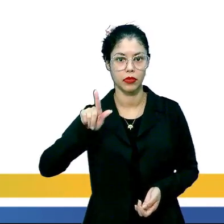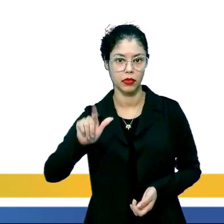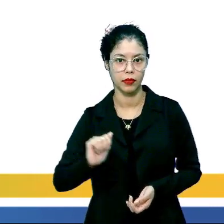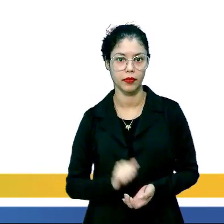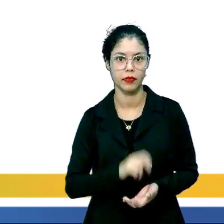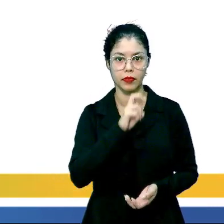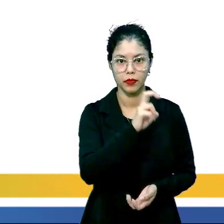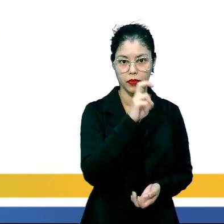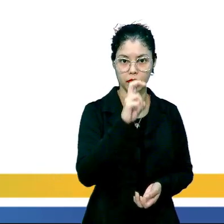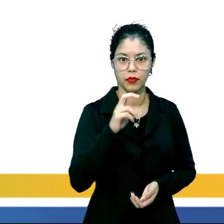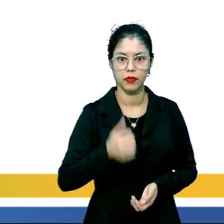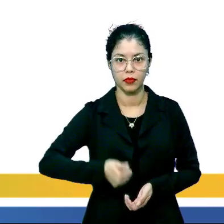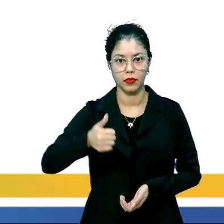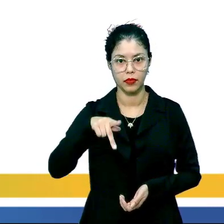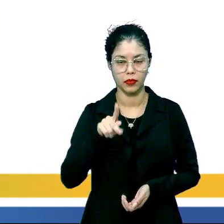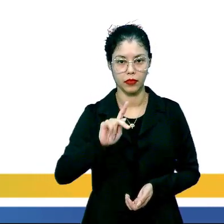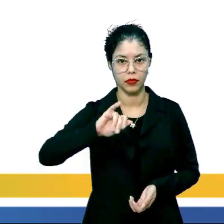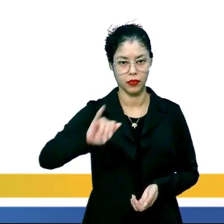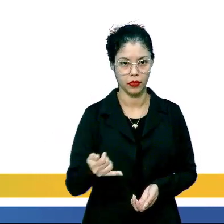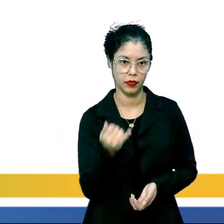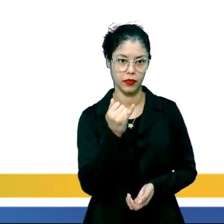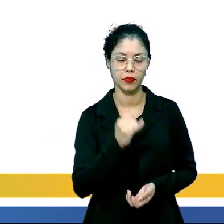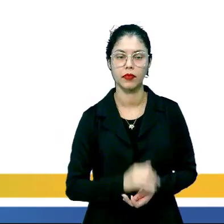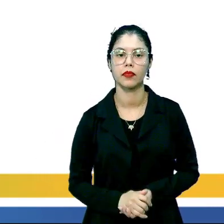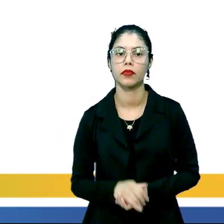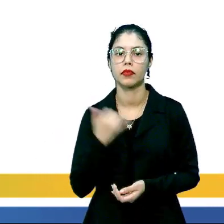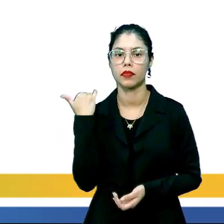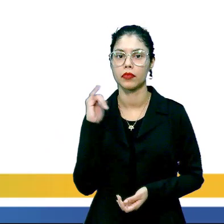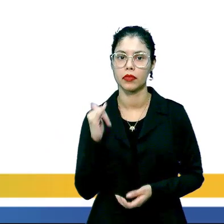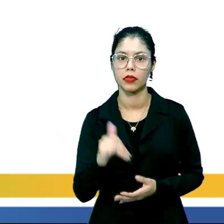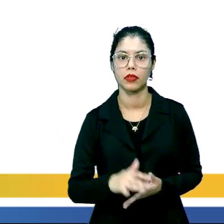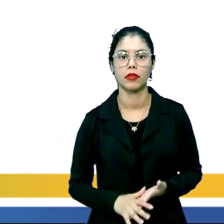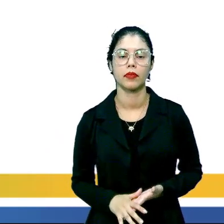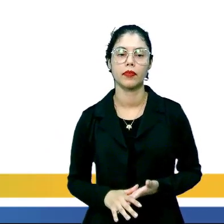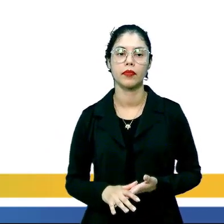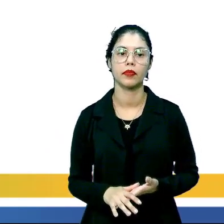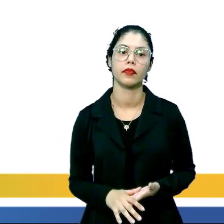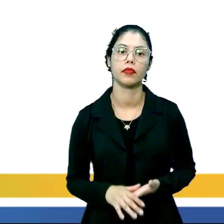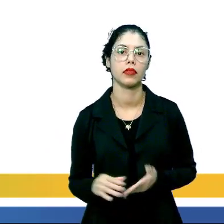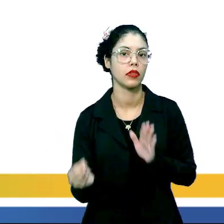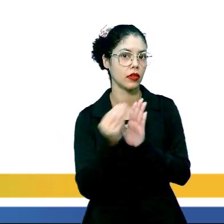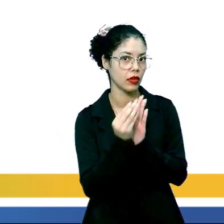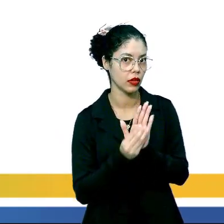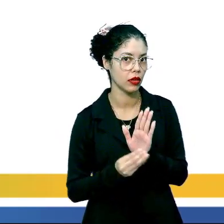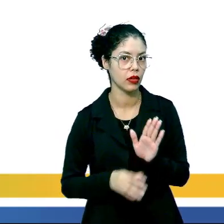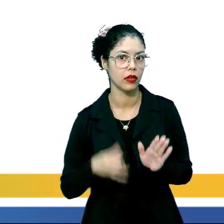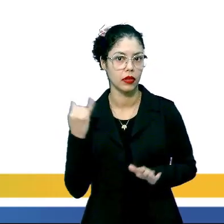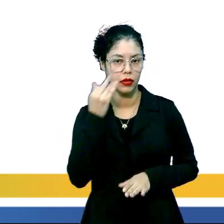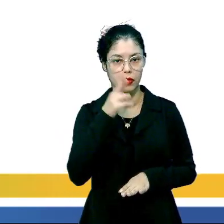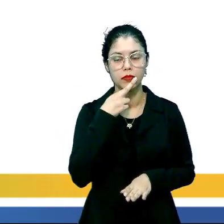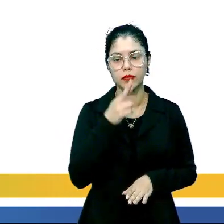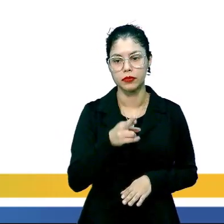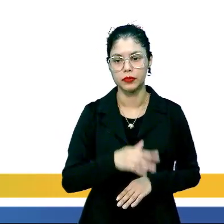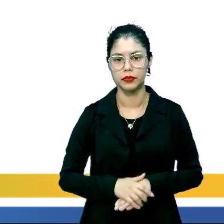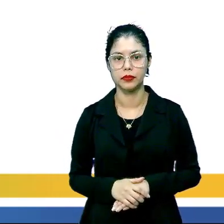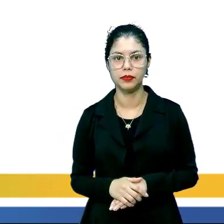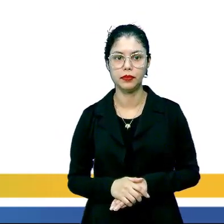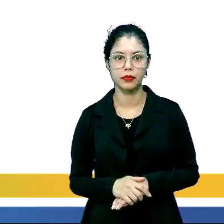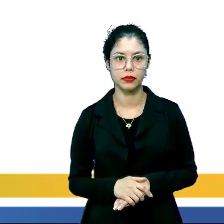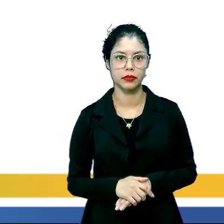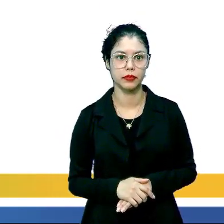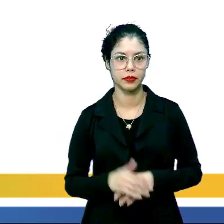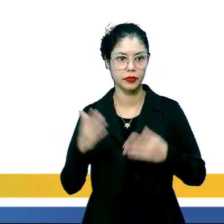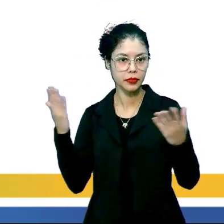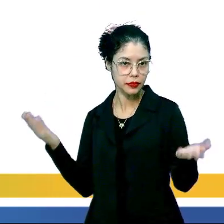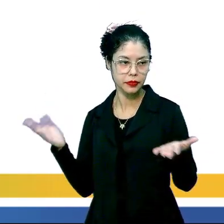ou 551 kJ de energia. Esse dado é muito importante para a gente poder resolver a questão. Vamos